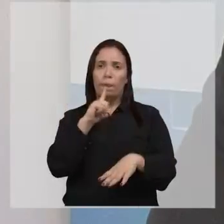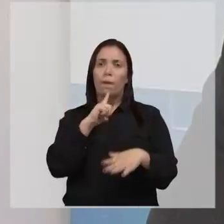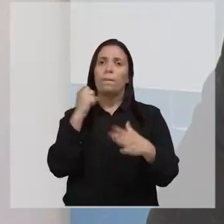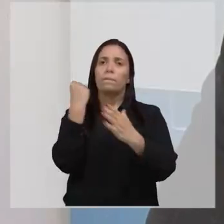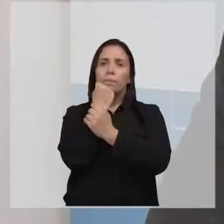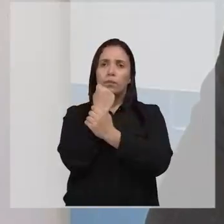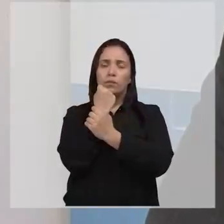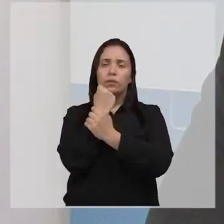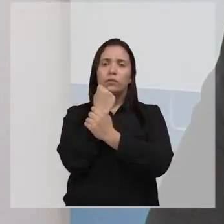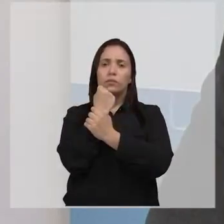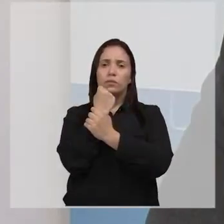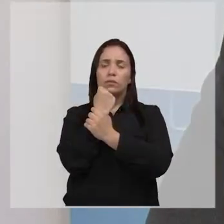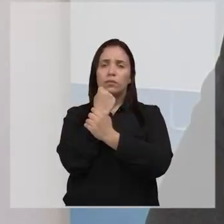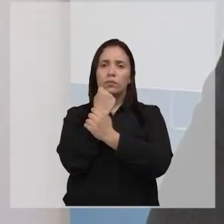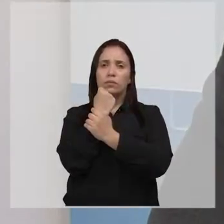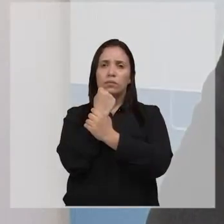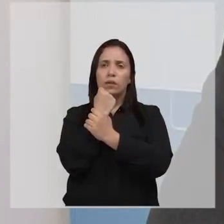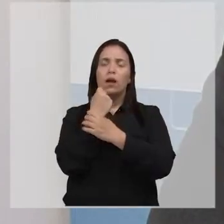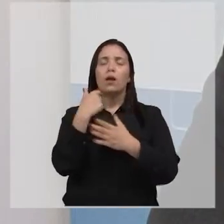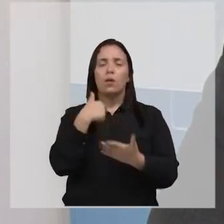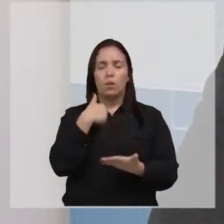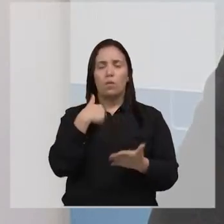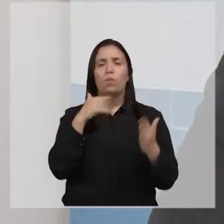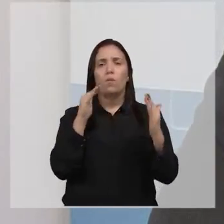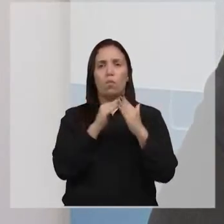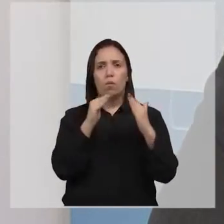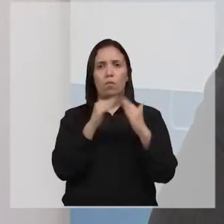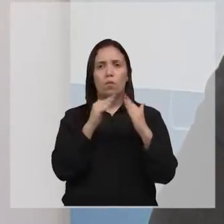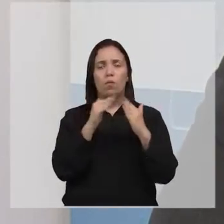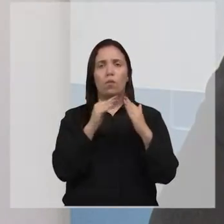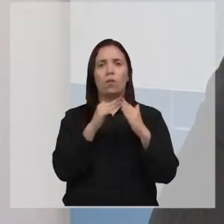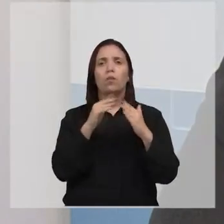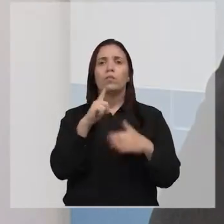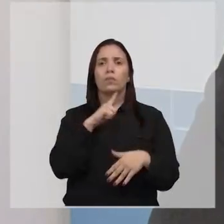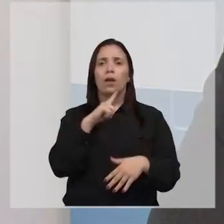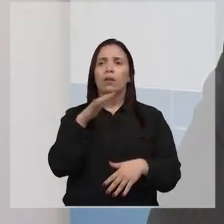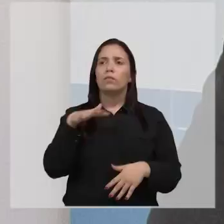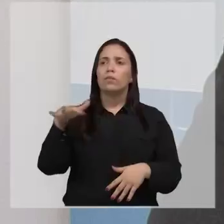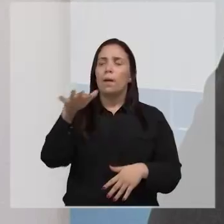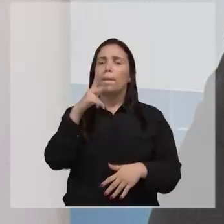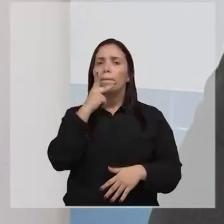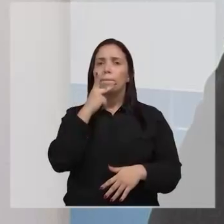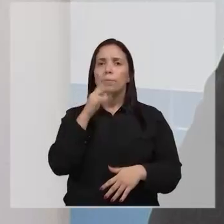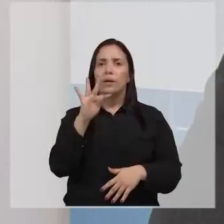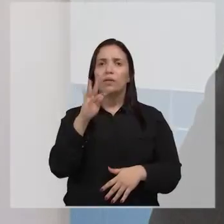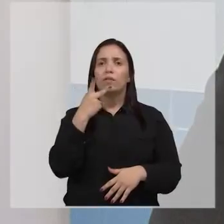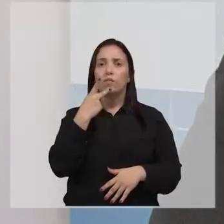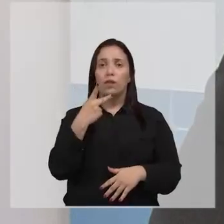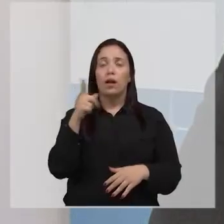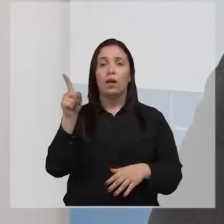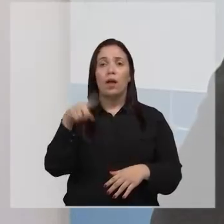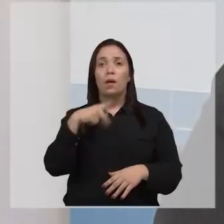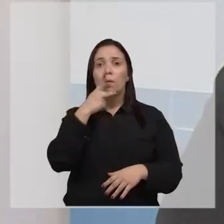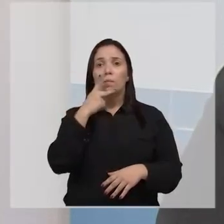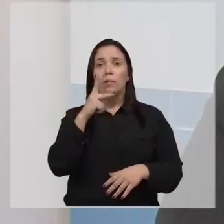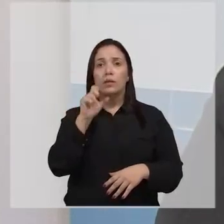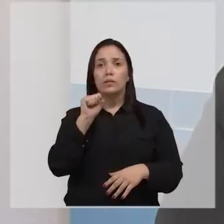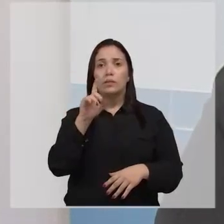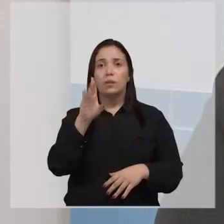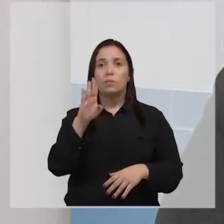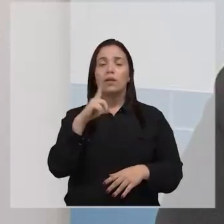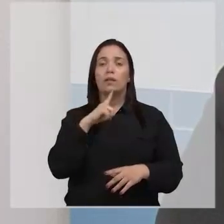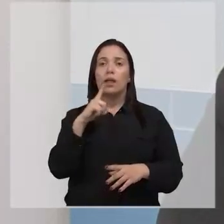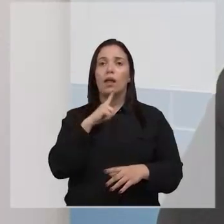proteção. Eu concordo com muitos petistas que dizem, com razão, que o PSDB tem mais influência na justiça do que o